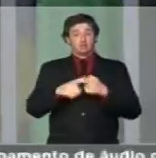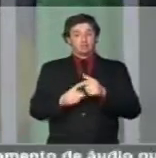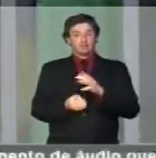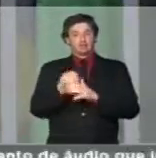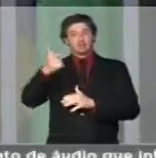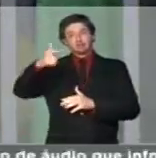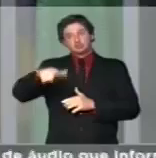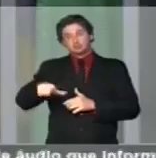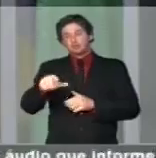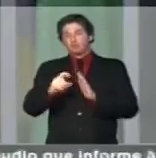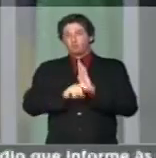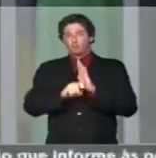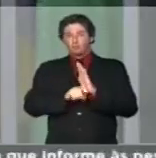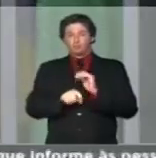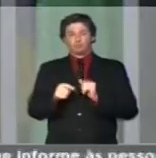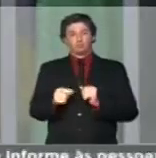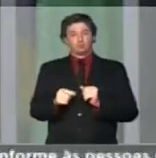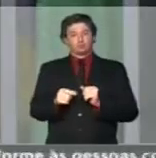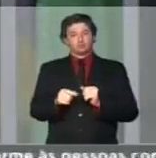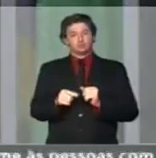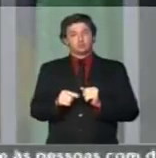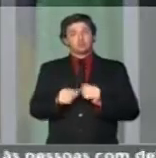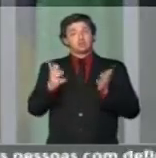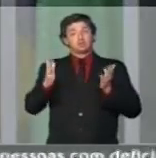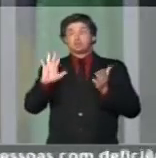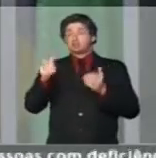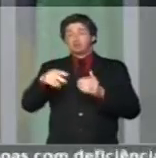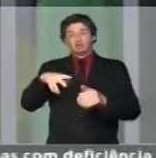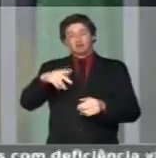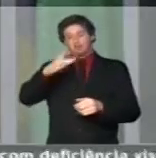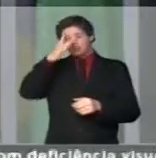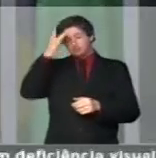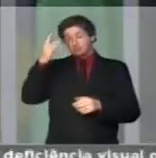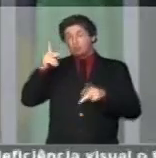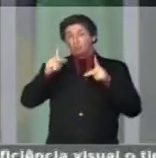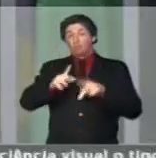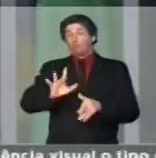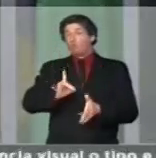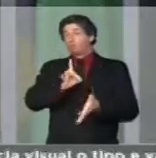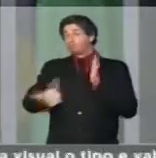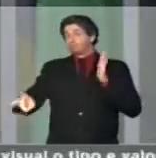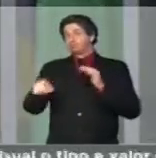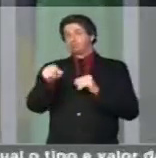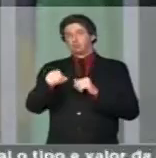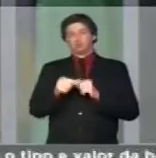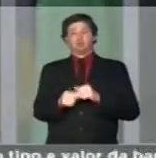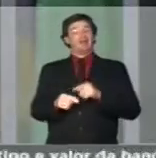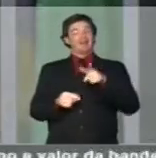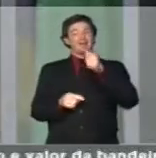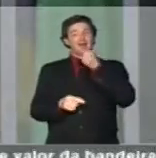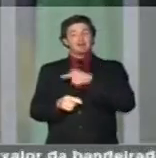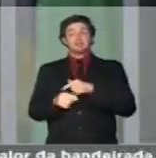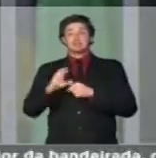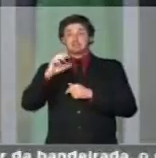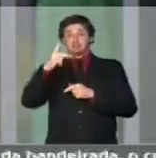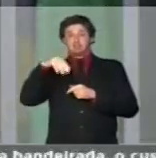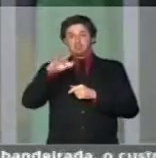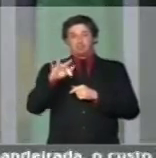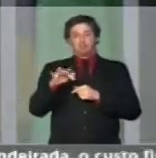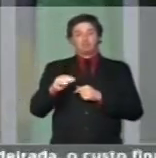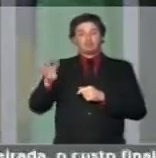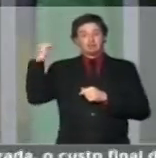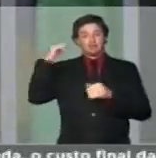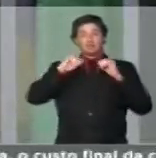cria novamente um imposto que foi condenado pelos brasileiros. É curioso que a CPMF foi condenada